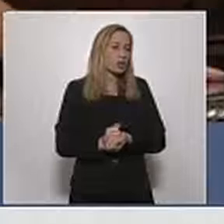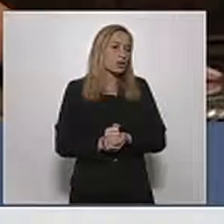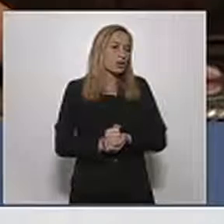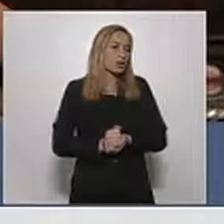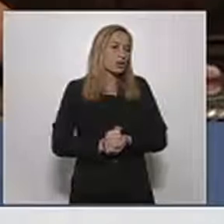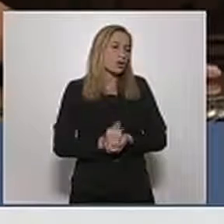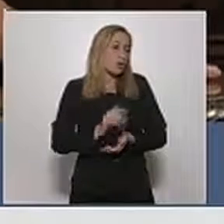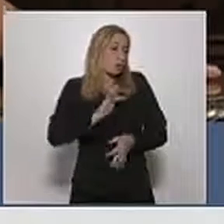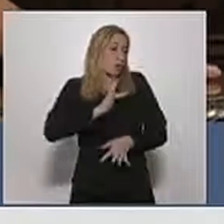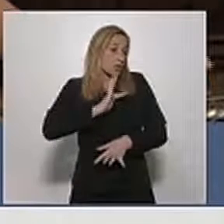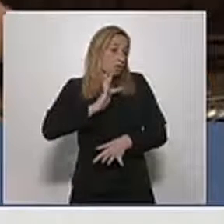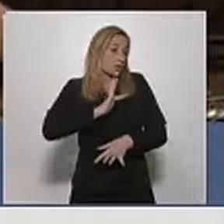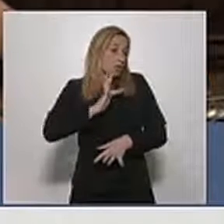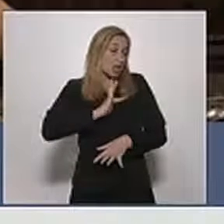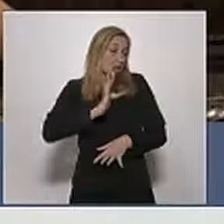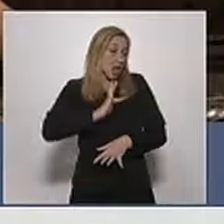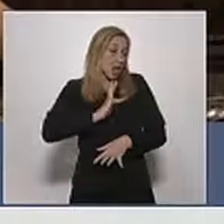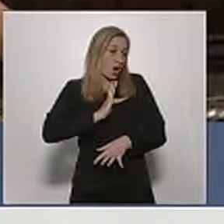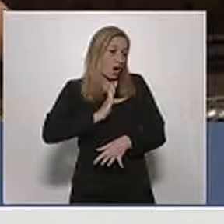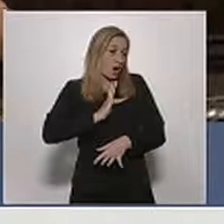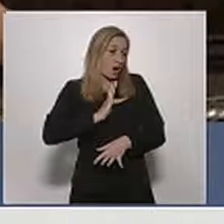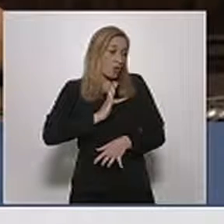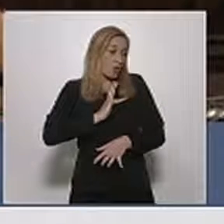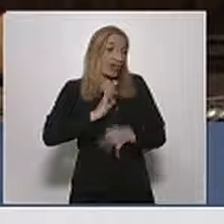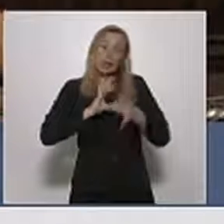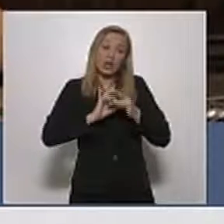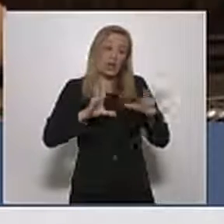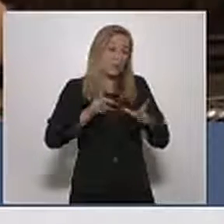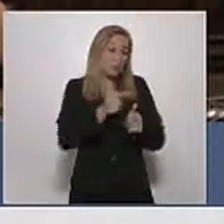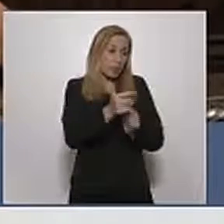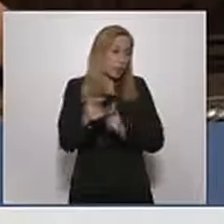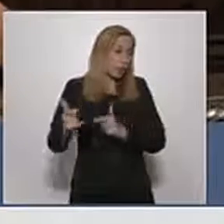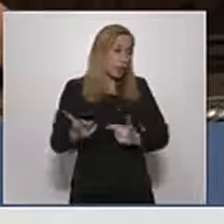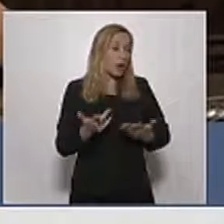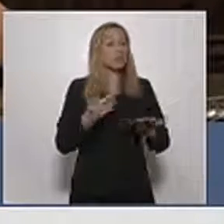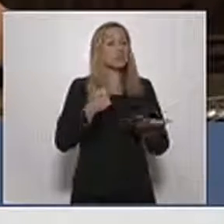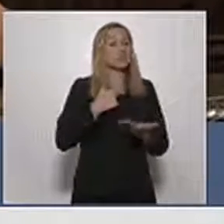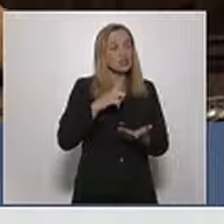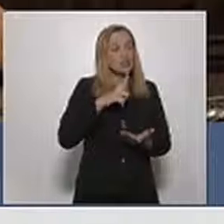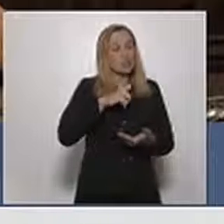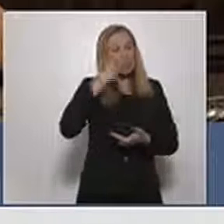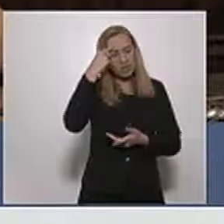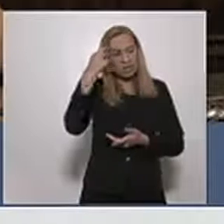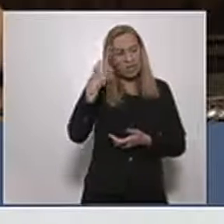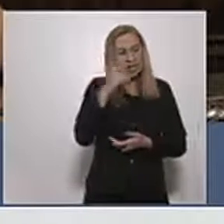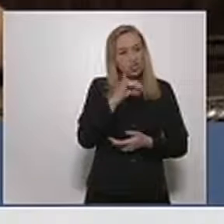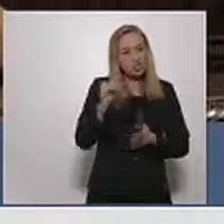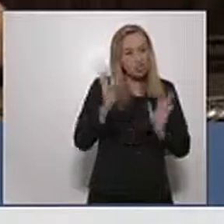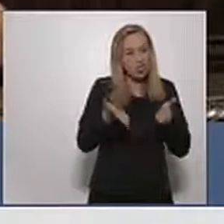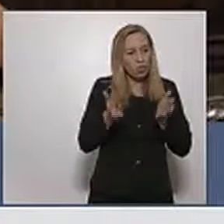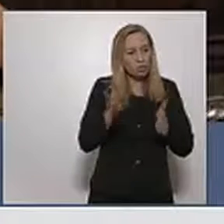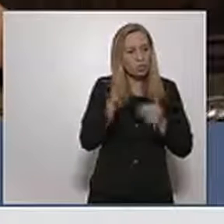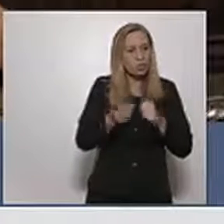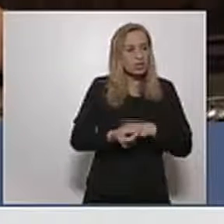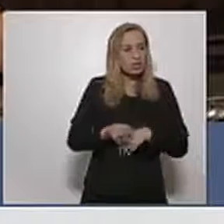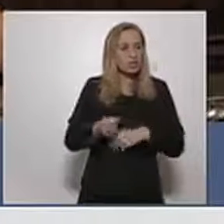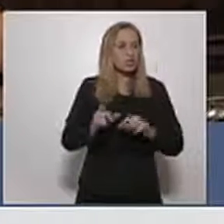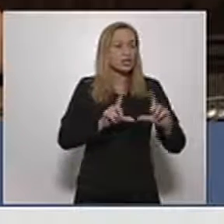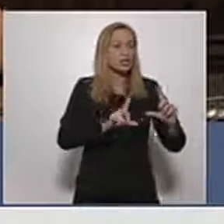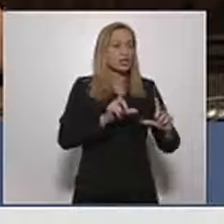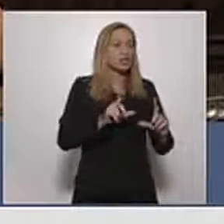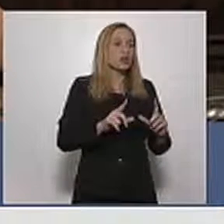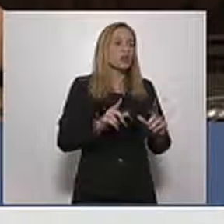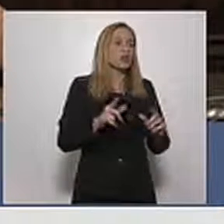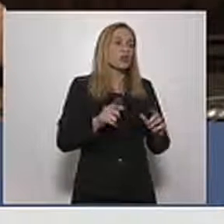de qualquer investigação do mérito. Para a gente ter uma ideia, nos dias de hoje saiu a absolvição